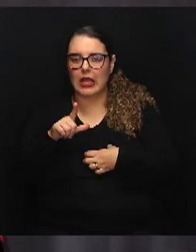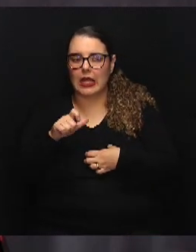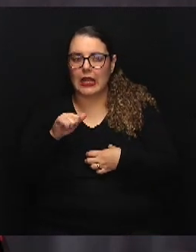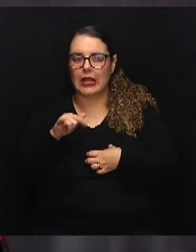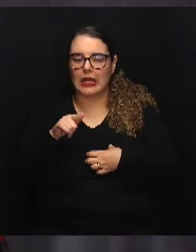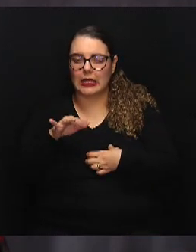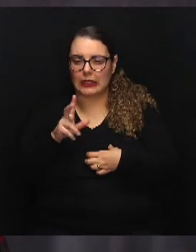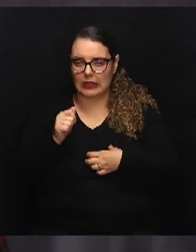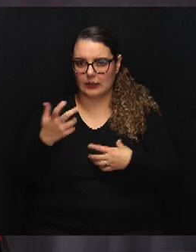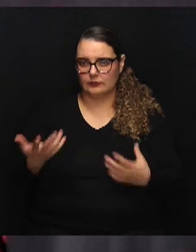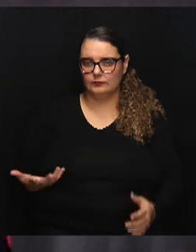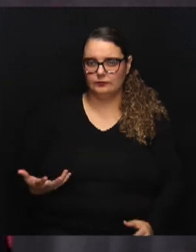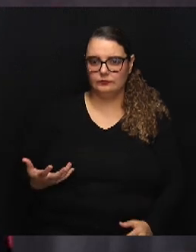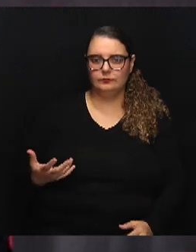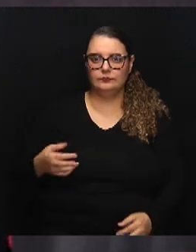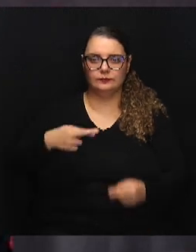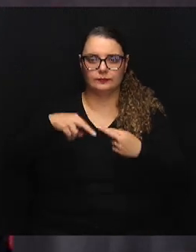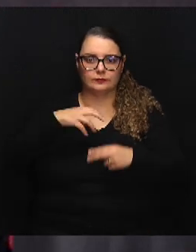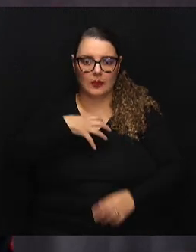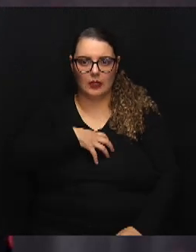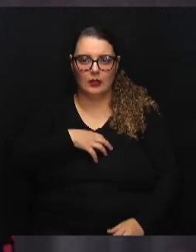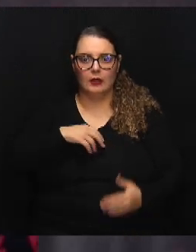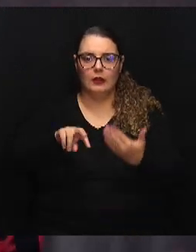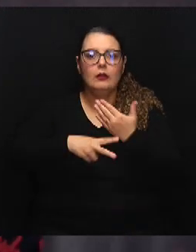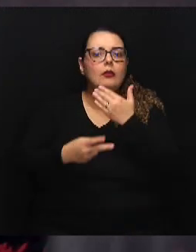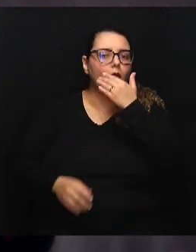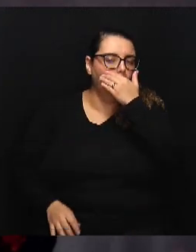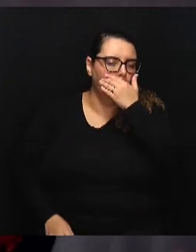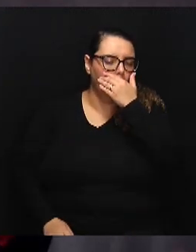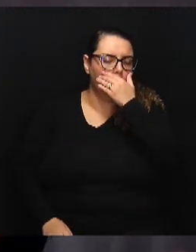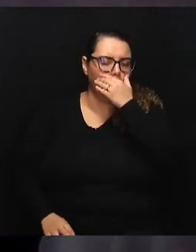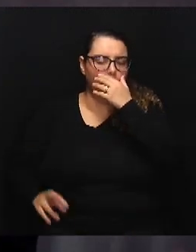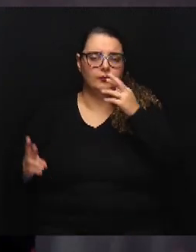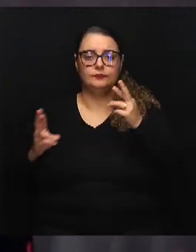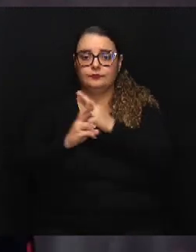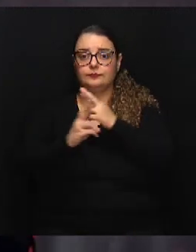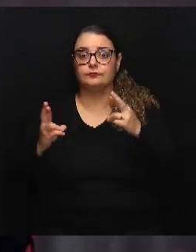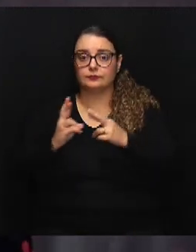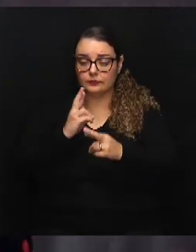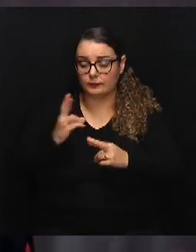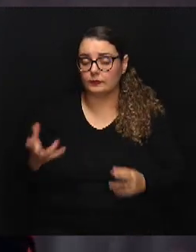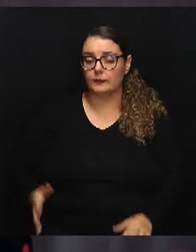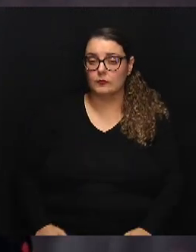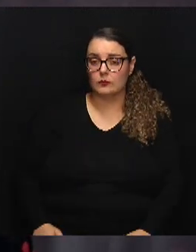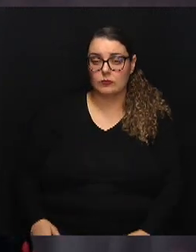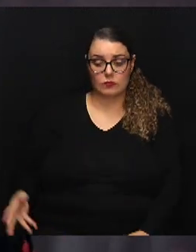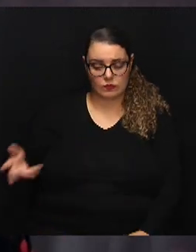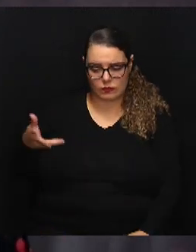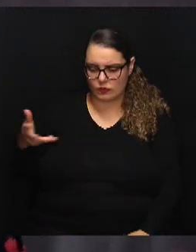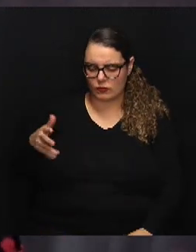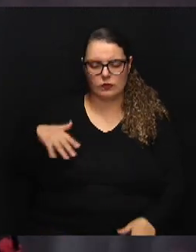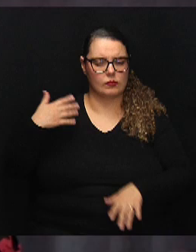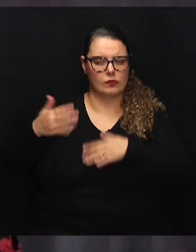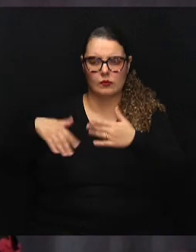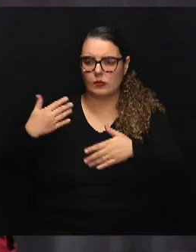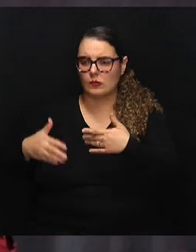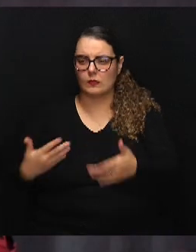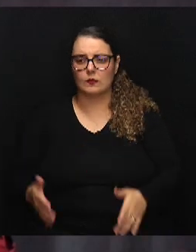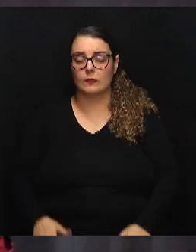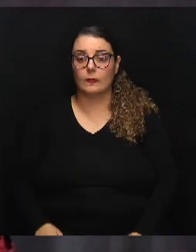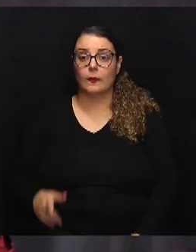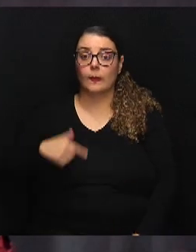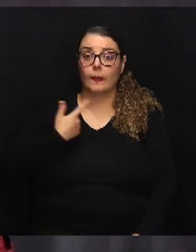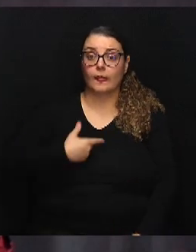ele interfere demais hoje em dia nos relacionamentos, muda muito o formato. Com essa velocidade toda, a gente tá